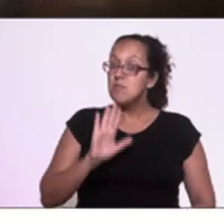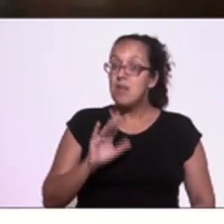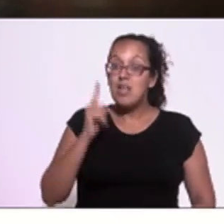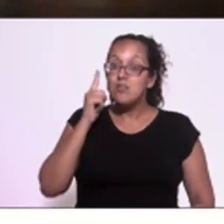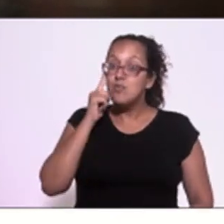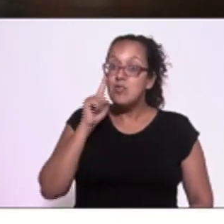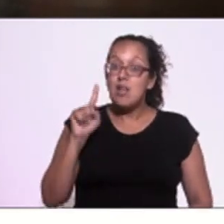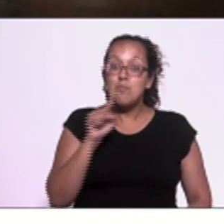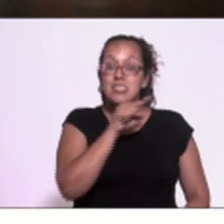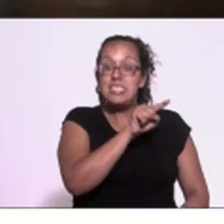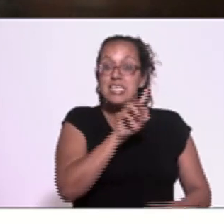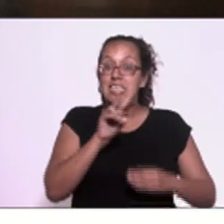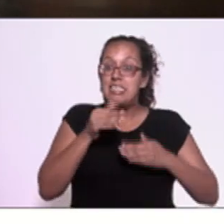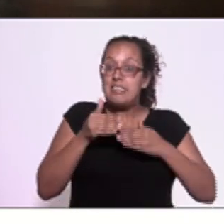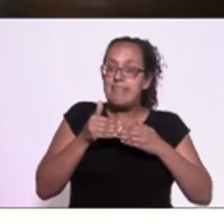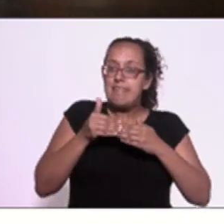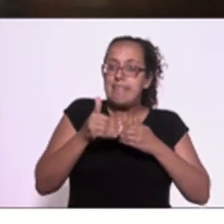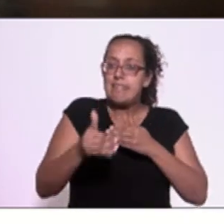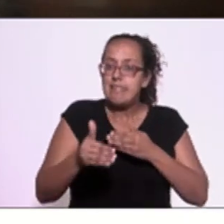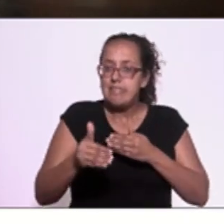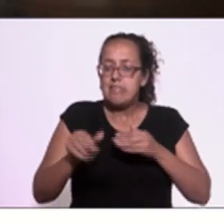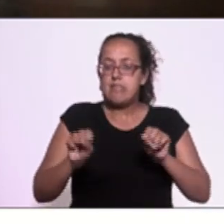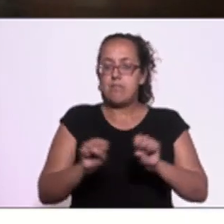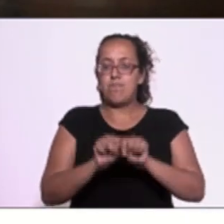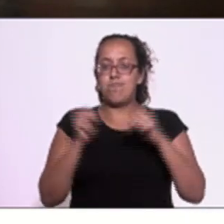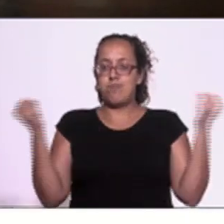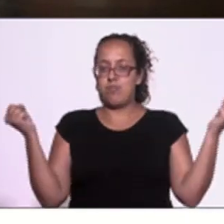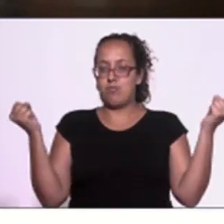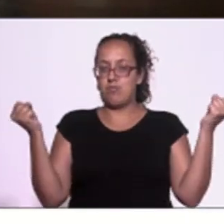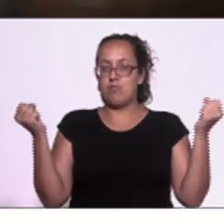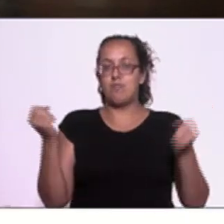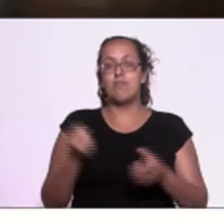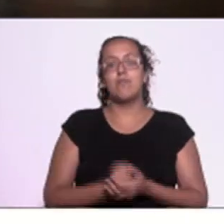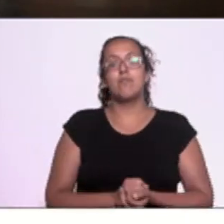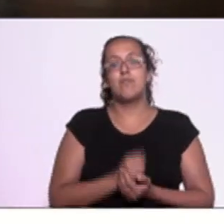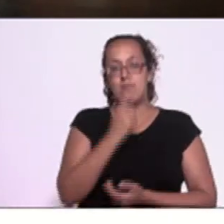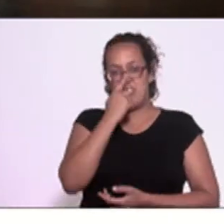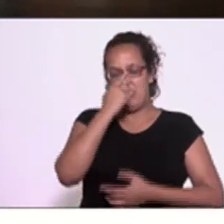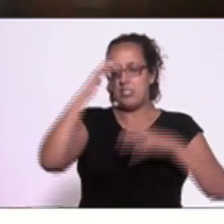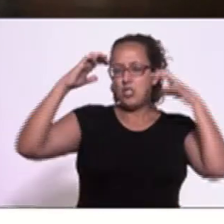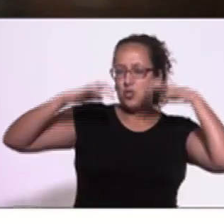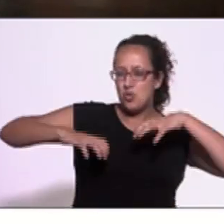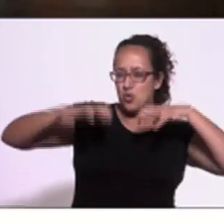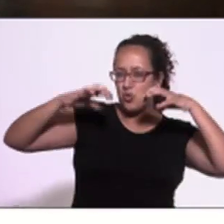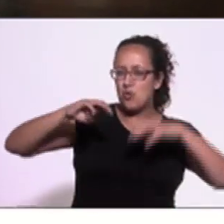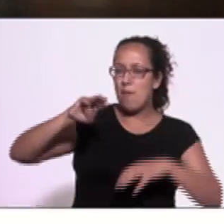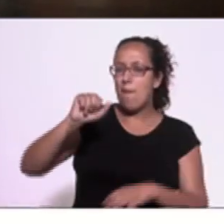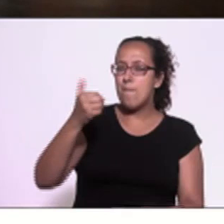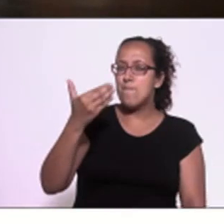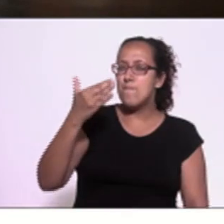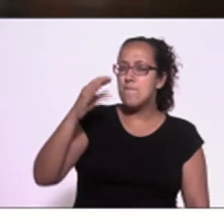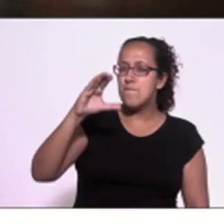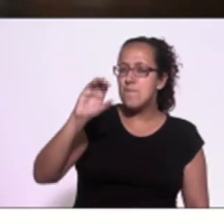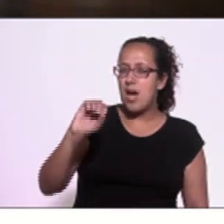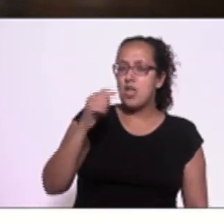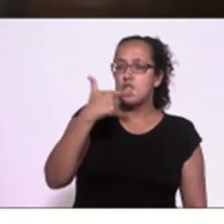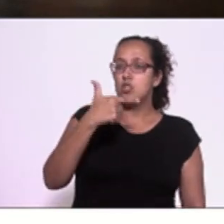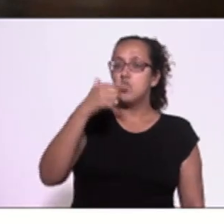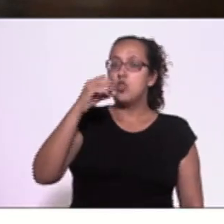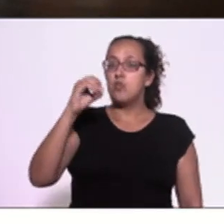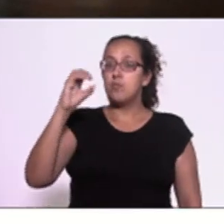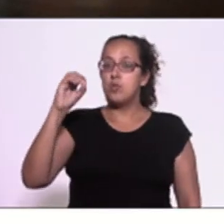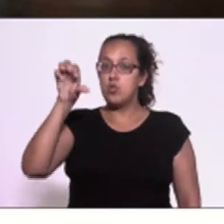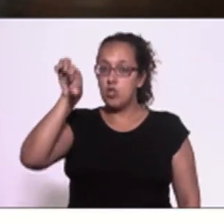cenário tinha os dias contados. Na madrugada chuvosa de 13 de março de